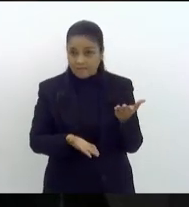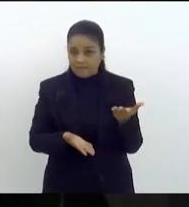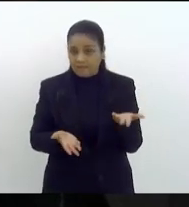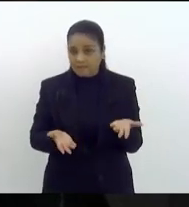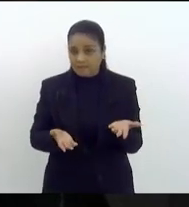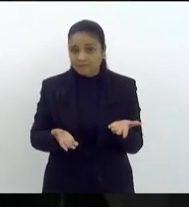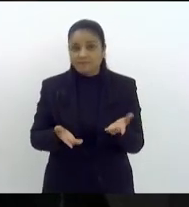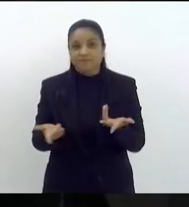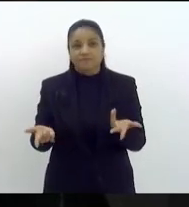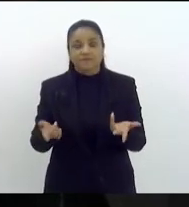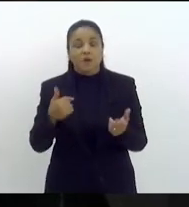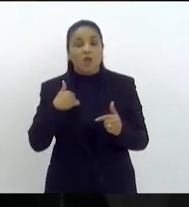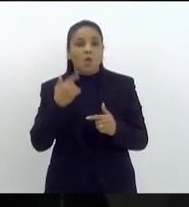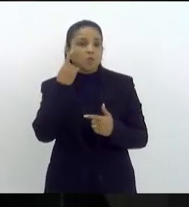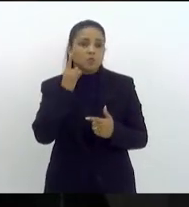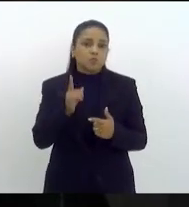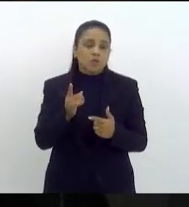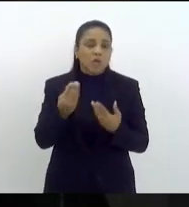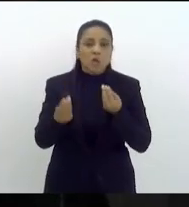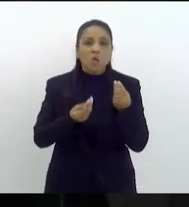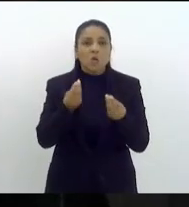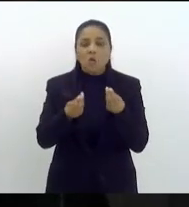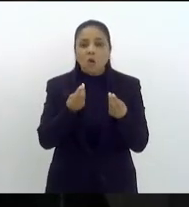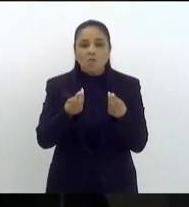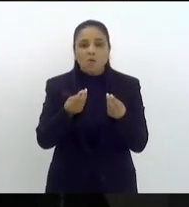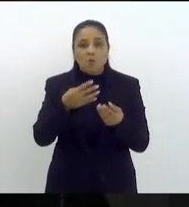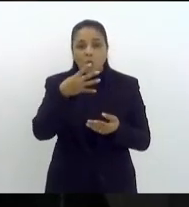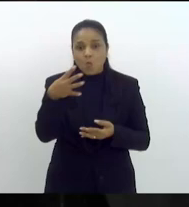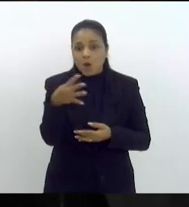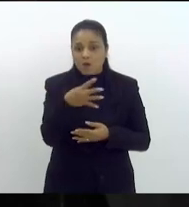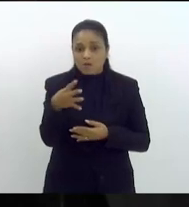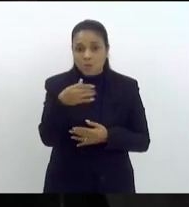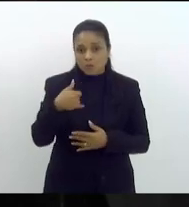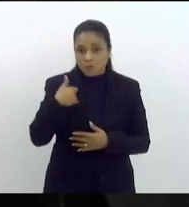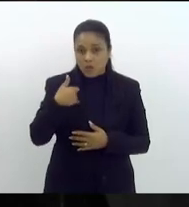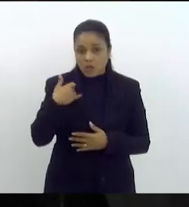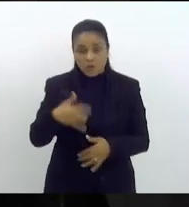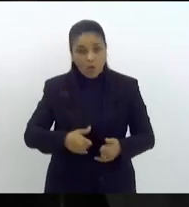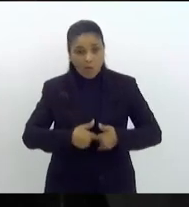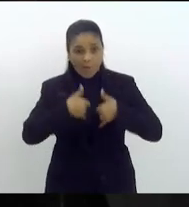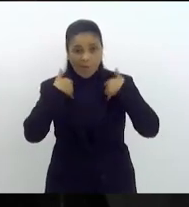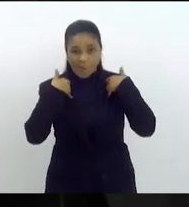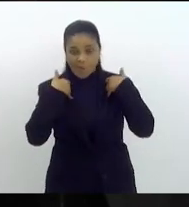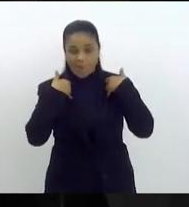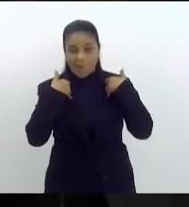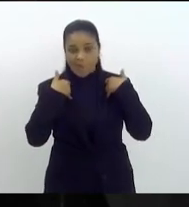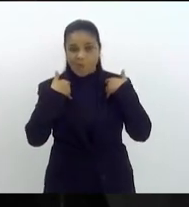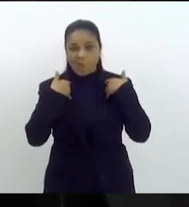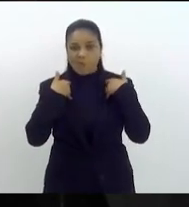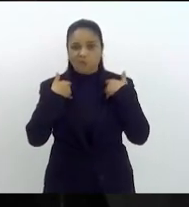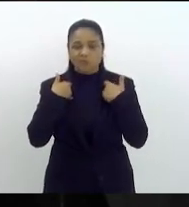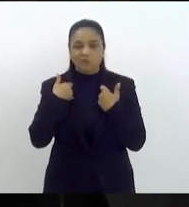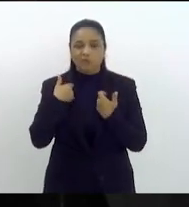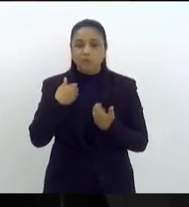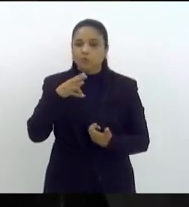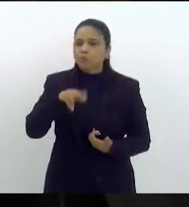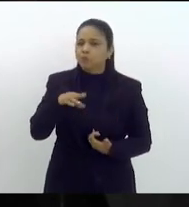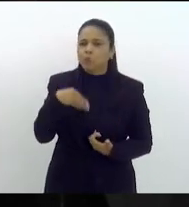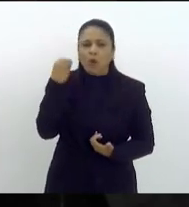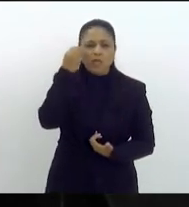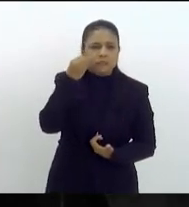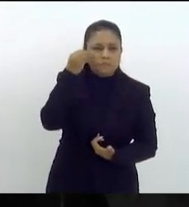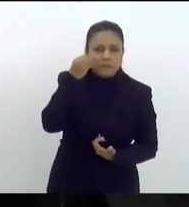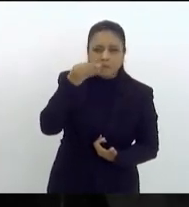Deputado aliás eu nem sei o que que é ter barato porque em 44 anos de me orgulho de jamais ter experimentado maconha